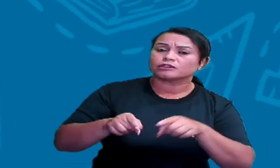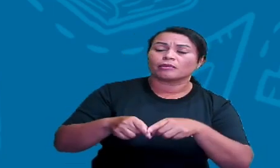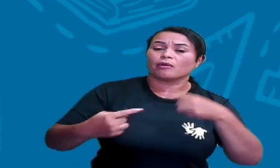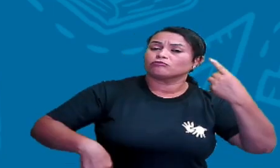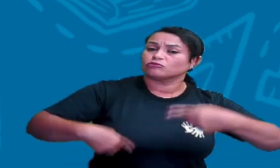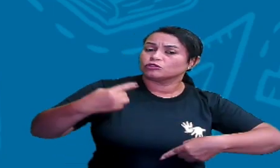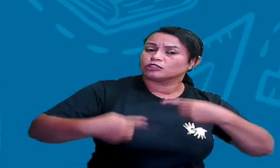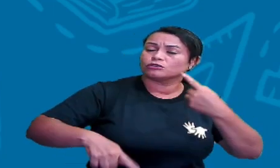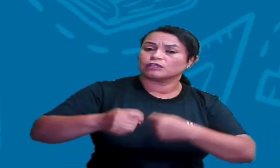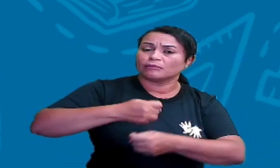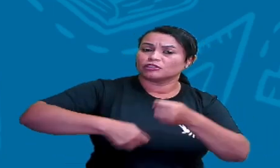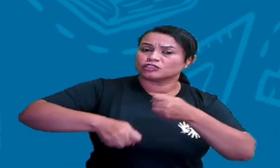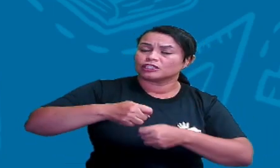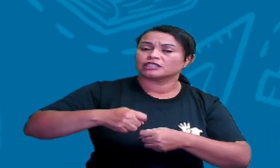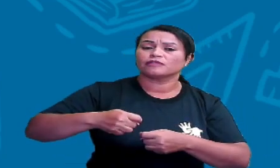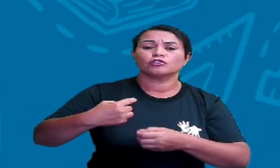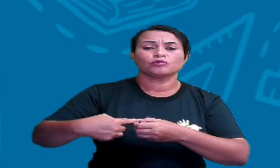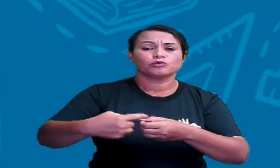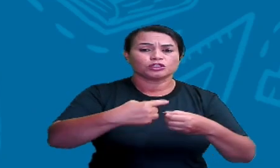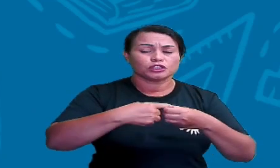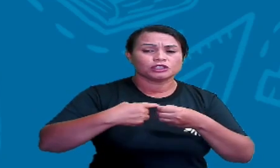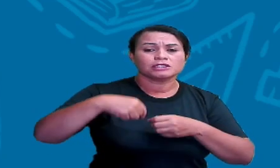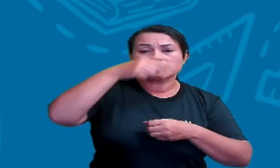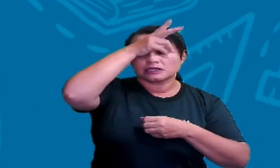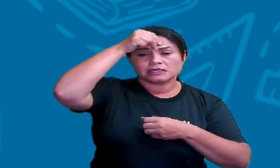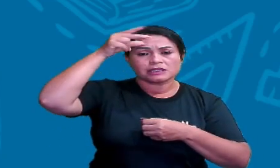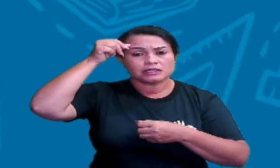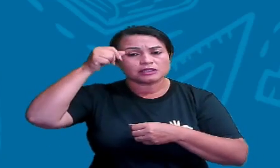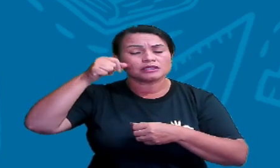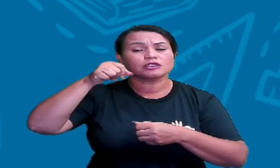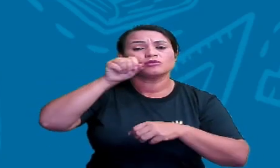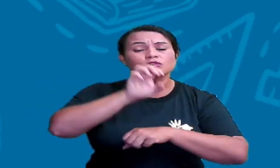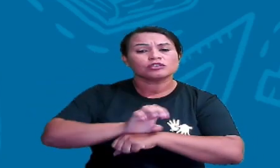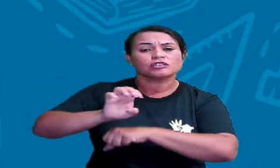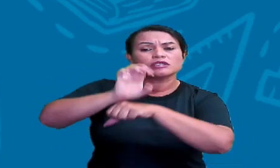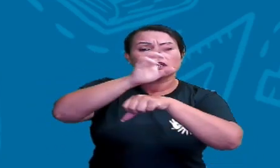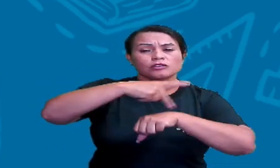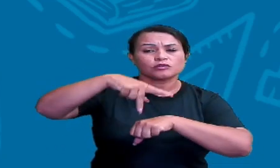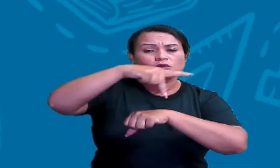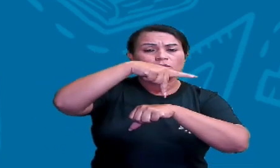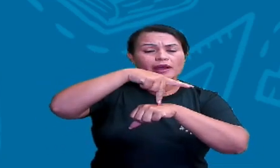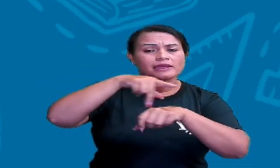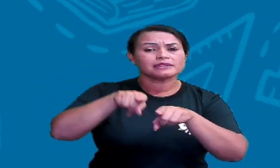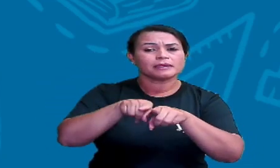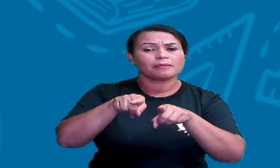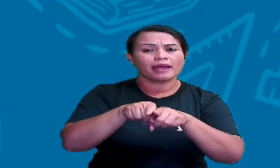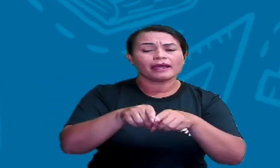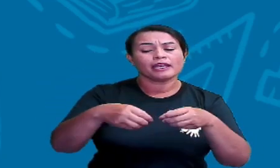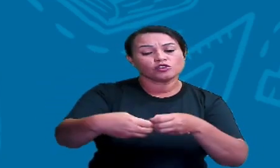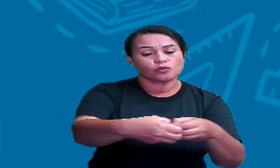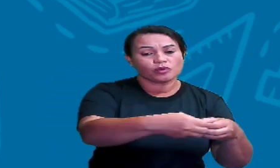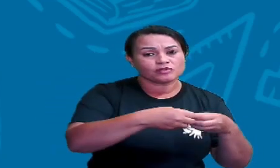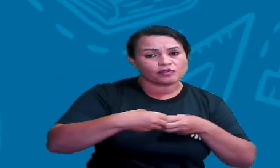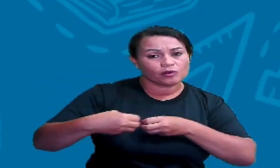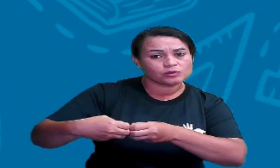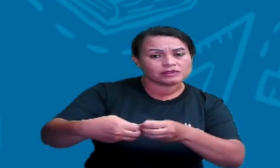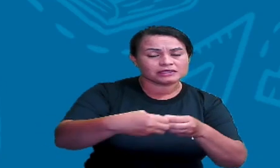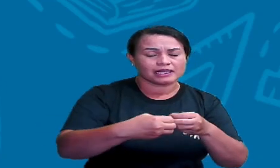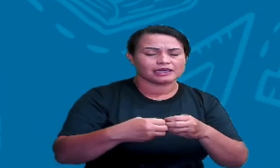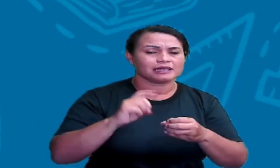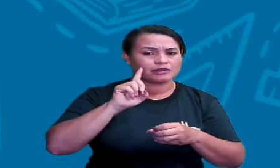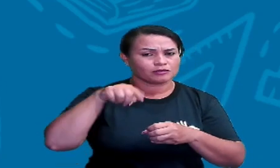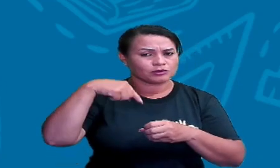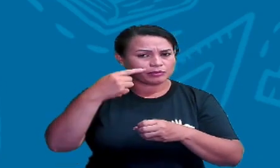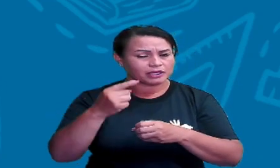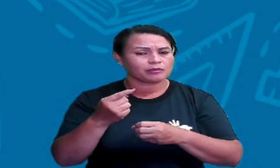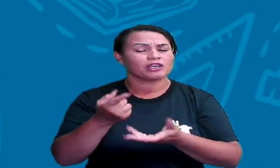entre os municípios, estados, os países e suas fronteiras. E aí são assuntos que nós vamos ver futuramente,